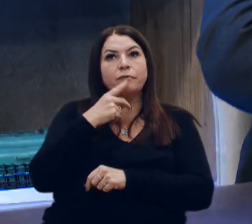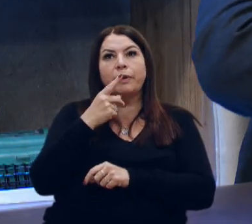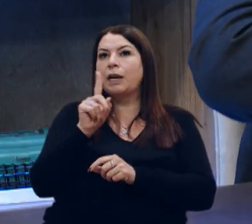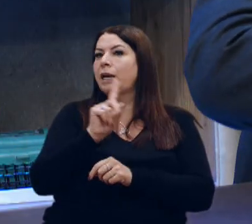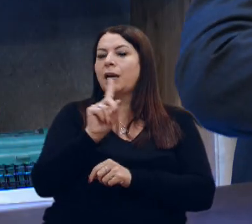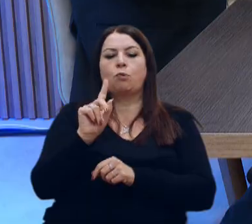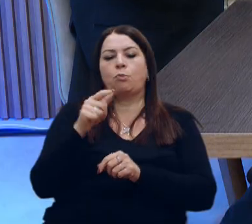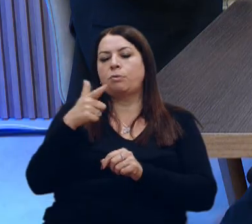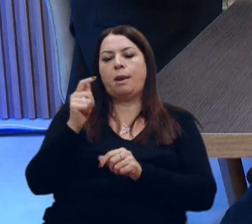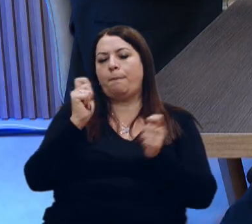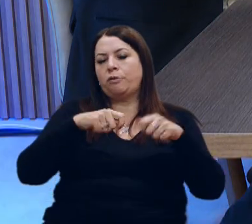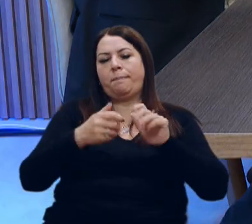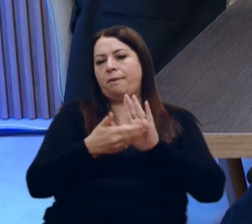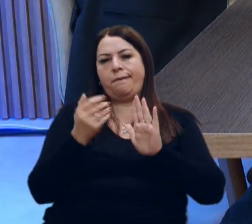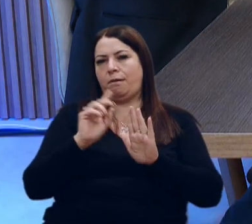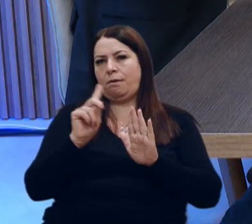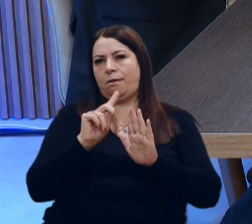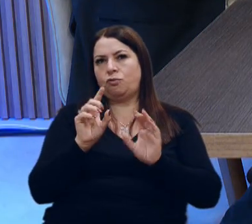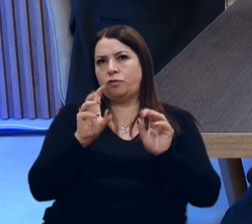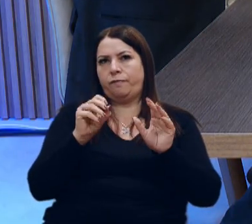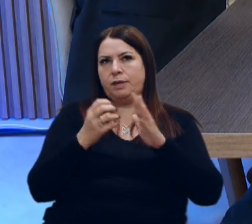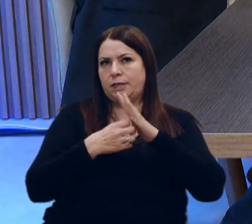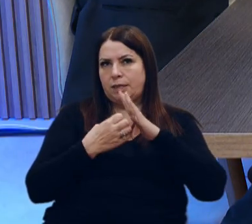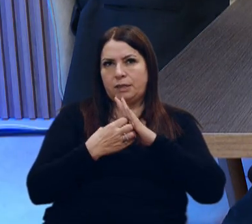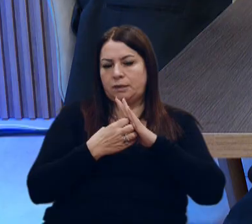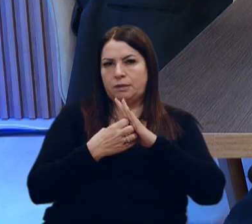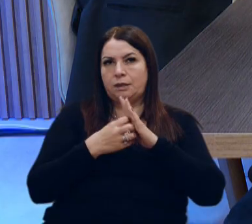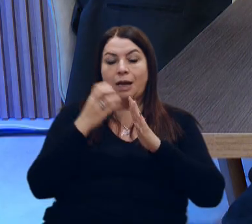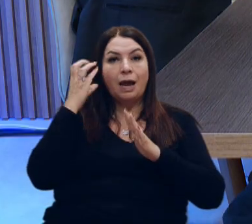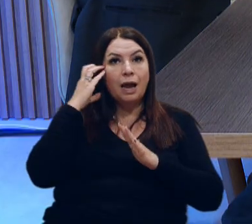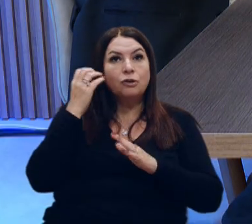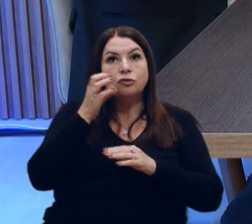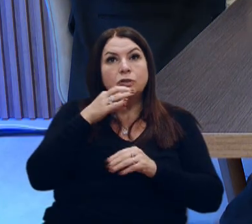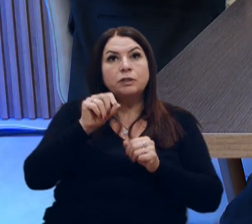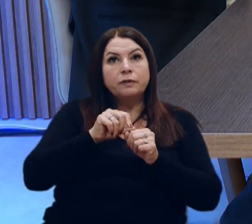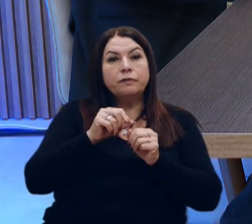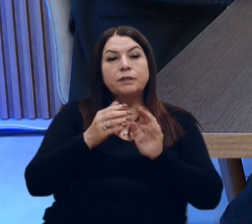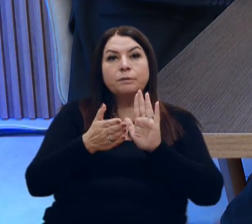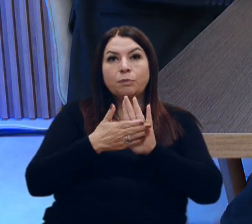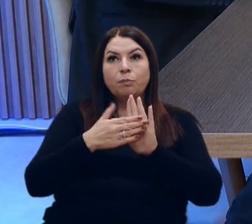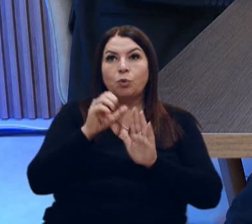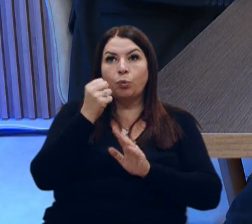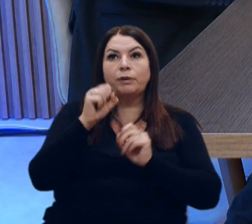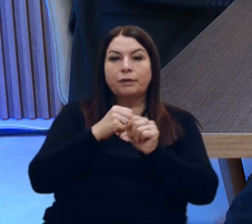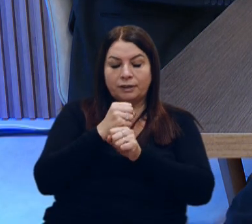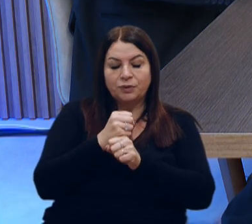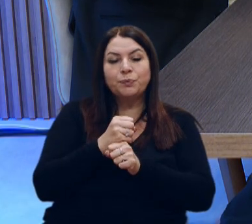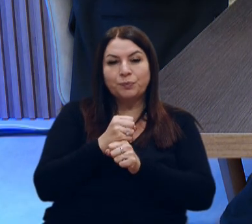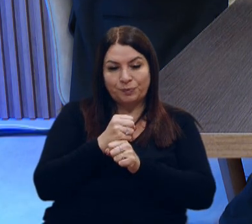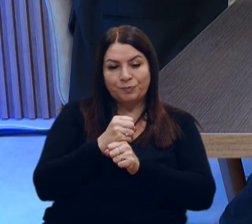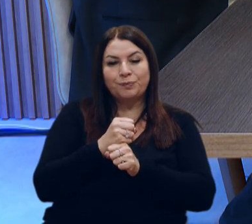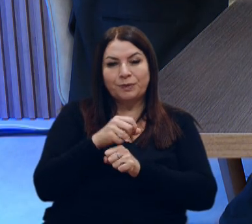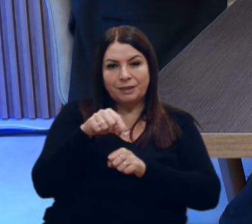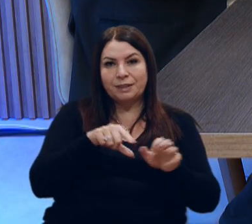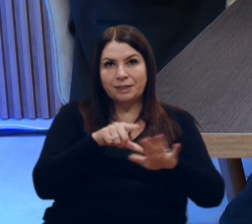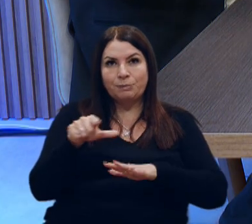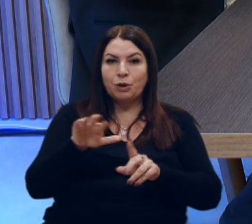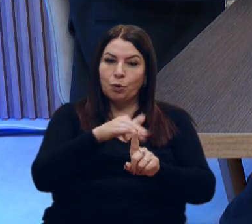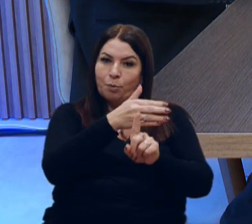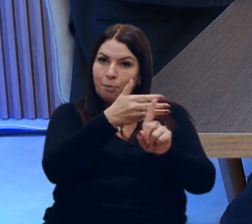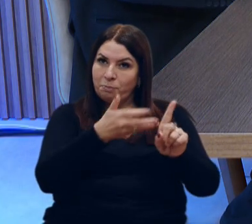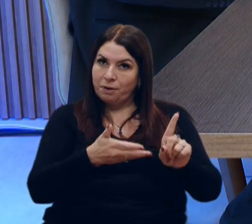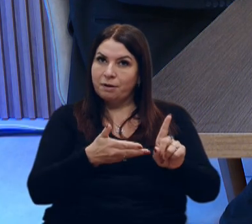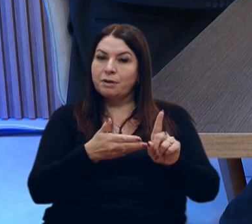descartando a possibilidade de privatização. Enfim, a Rádio Caxias, que hoje fez, a propósito, 80 anos, essa semana aqui em homenagem